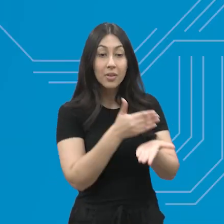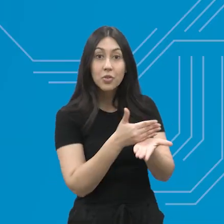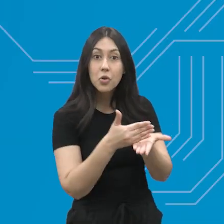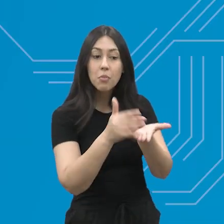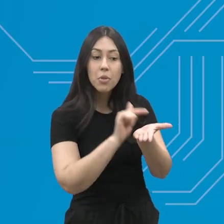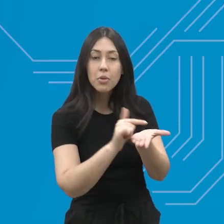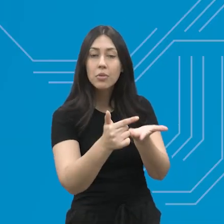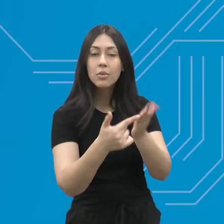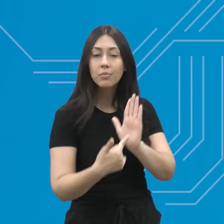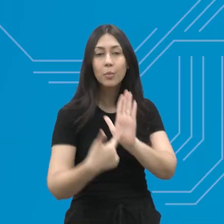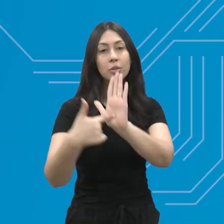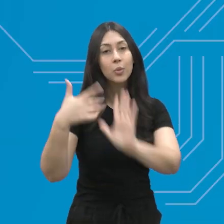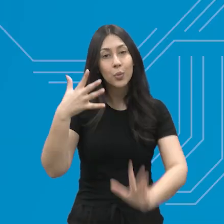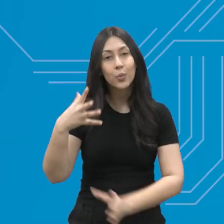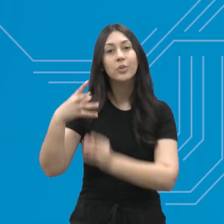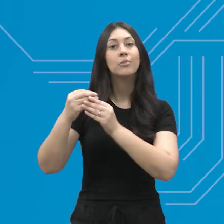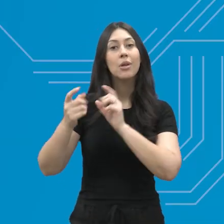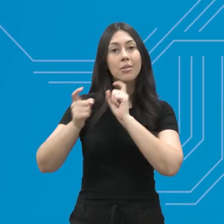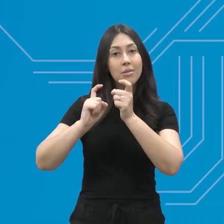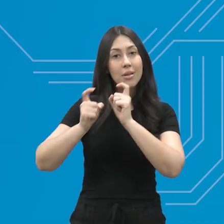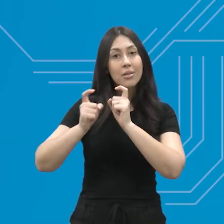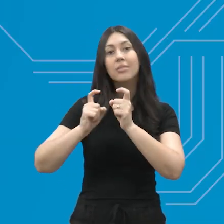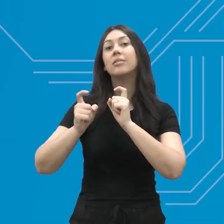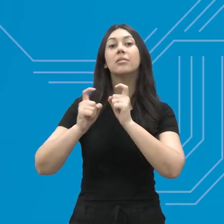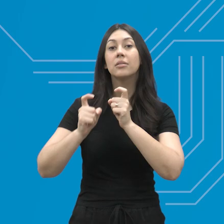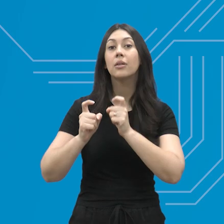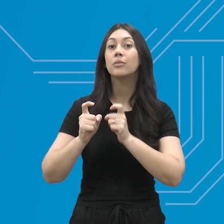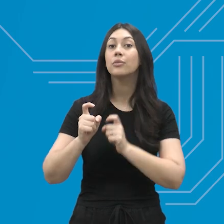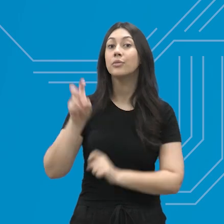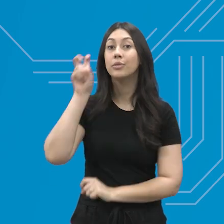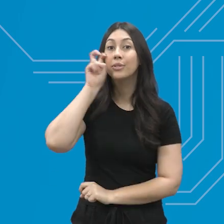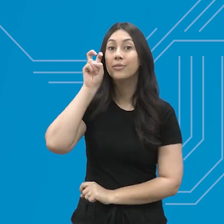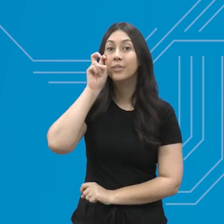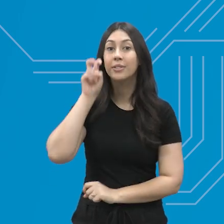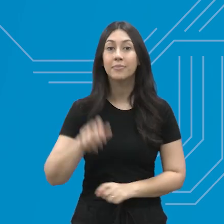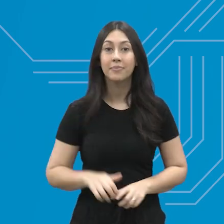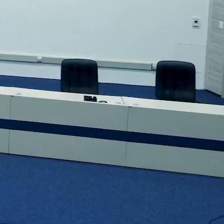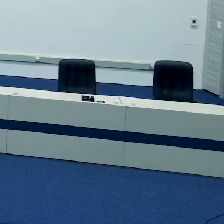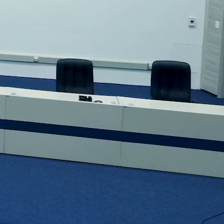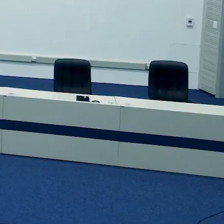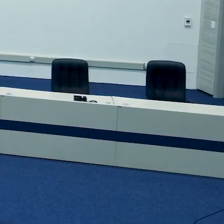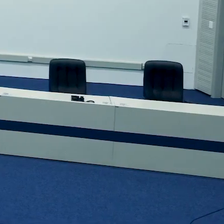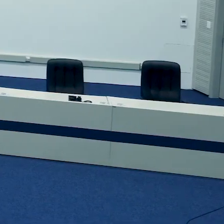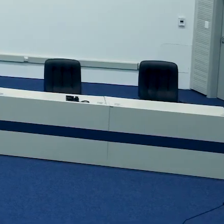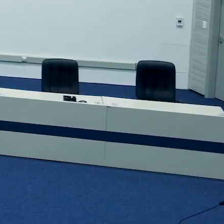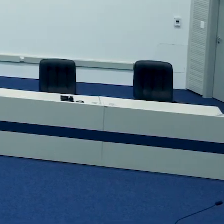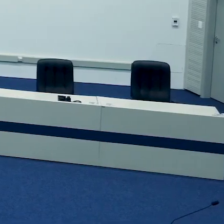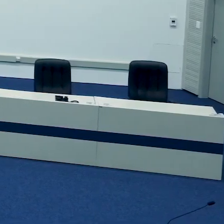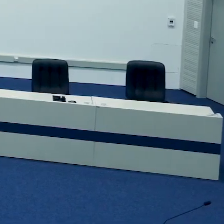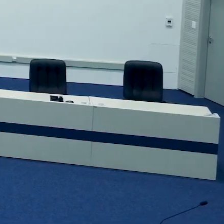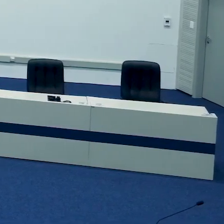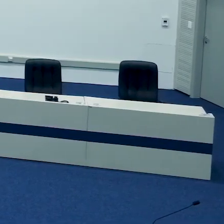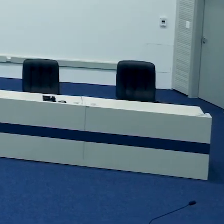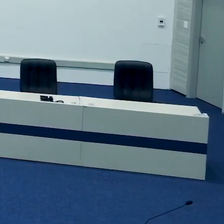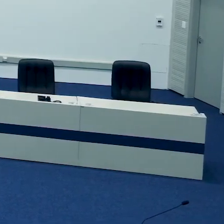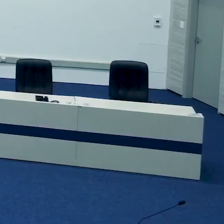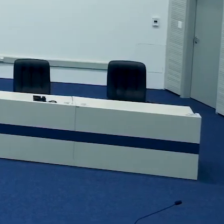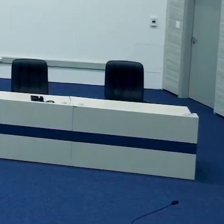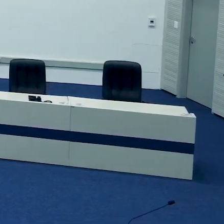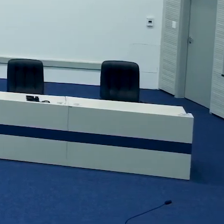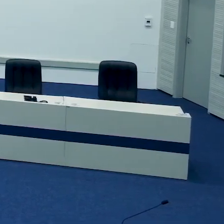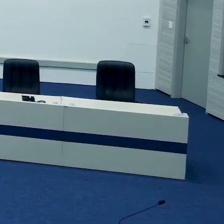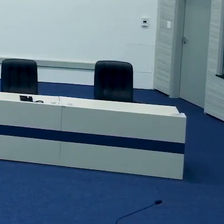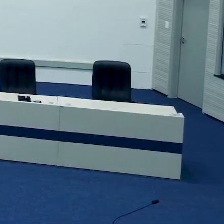A gente começa essa edição com um balanço da sessão realizada nesta quinta-feira. Durante a 60ª sessão do ano,